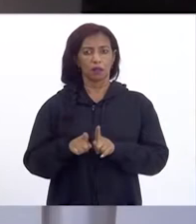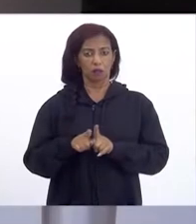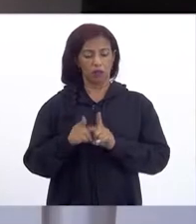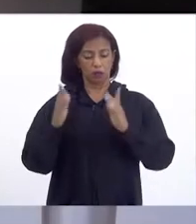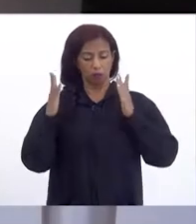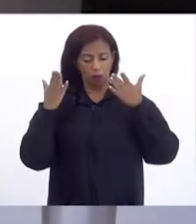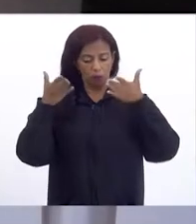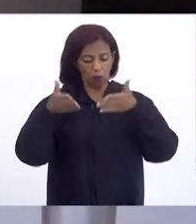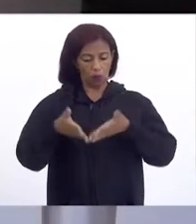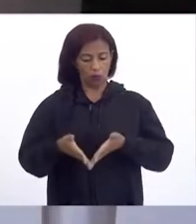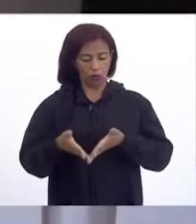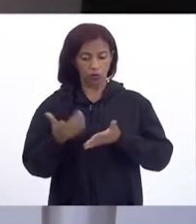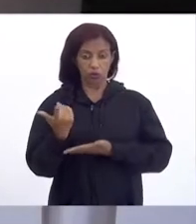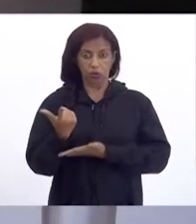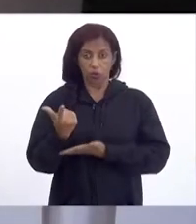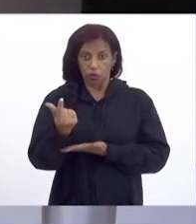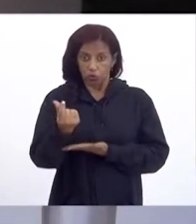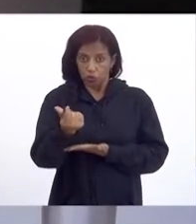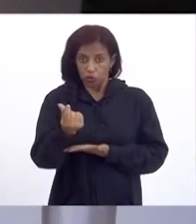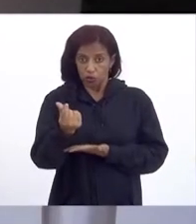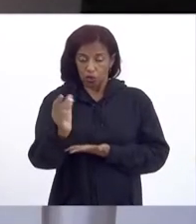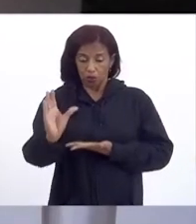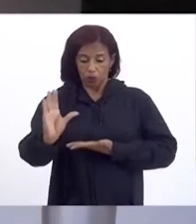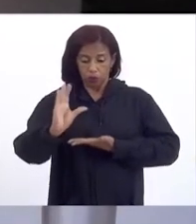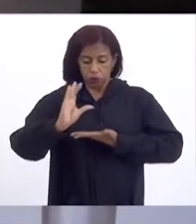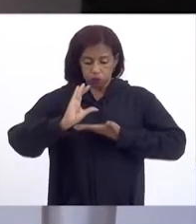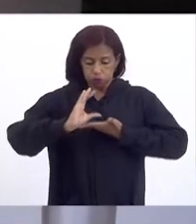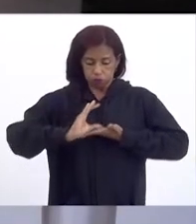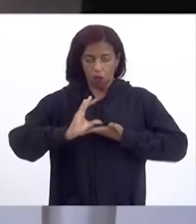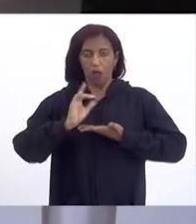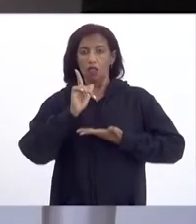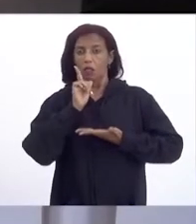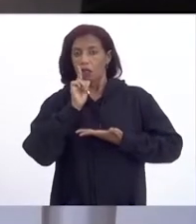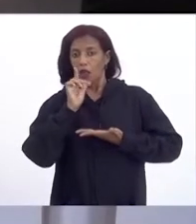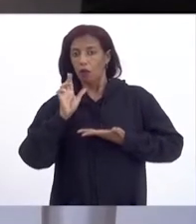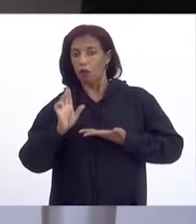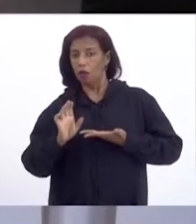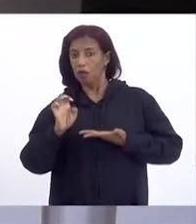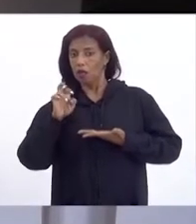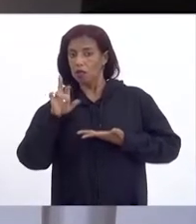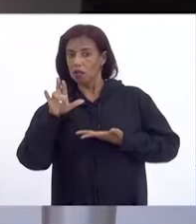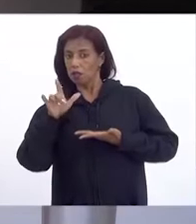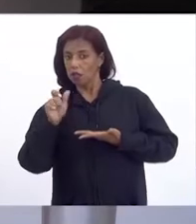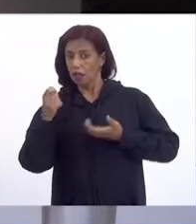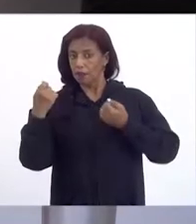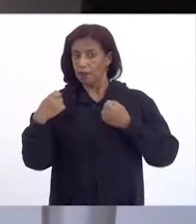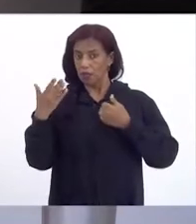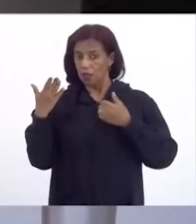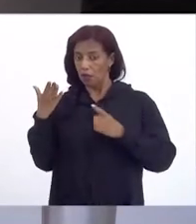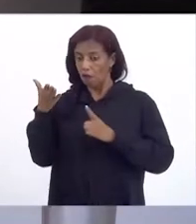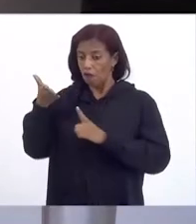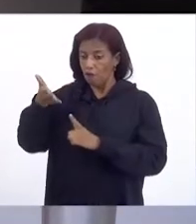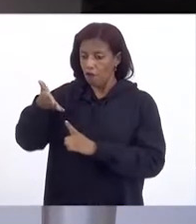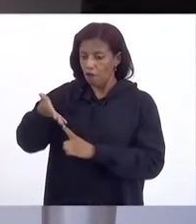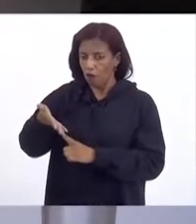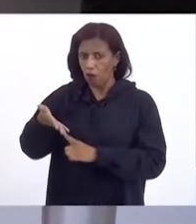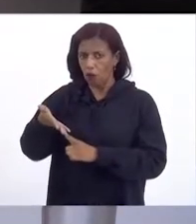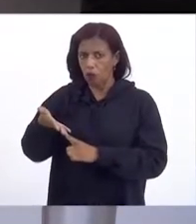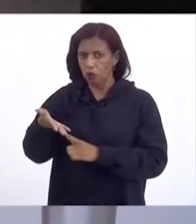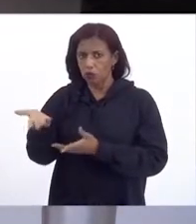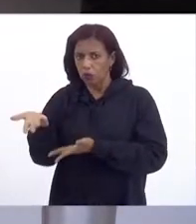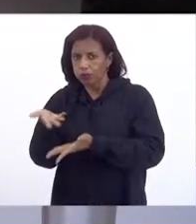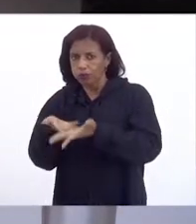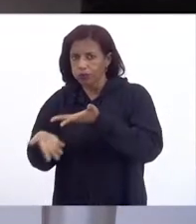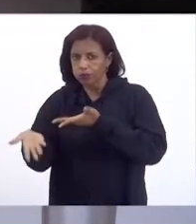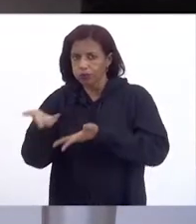ótica que o dinheiro que virá oriundo da SEDAI, ele tem que ter o foco do investimento em